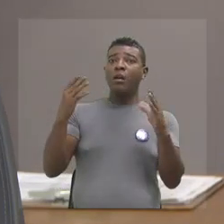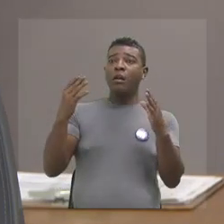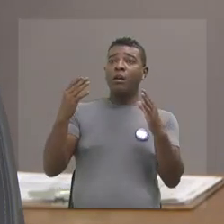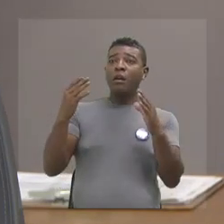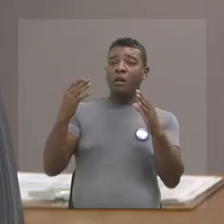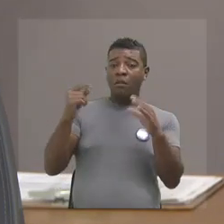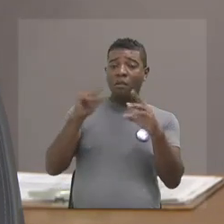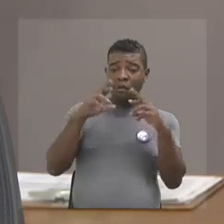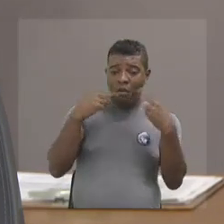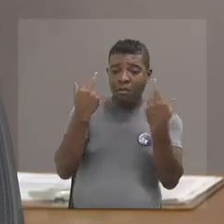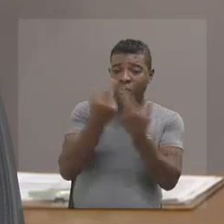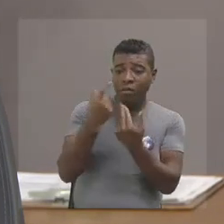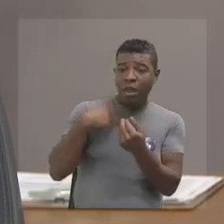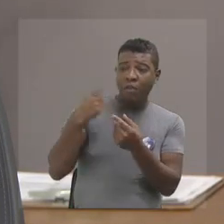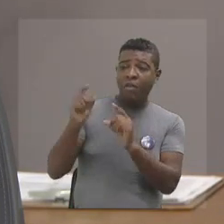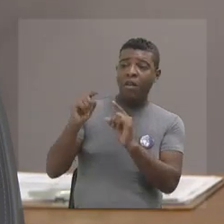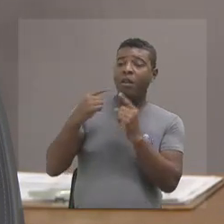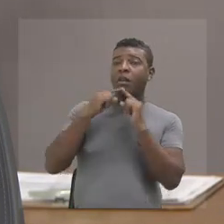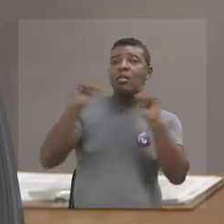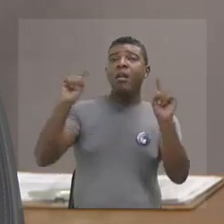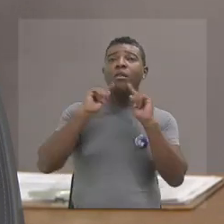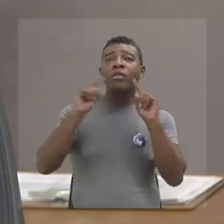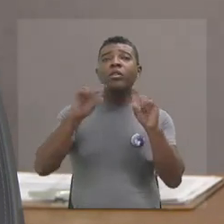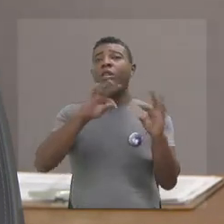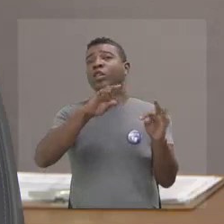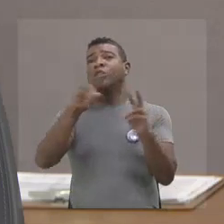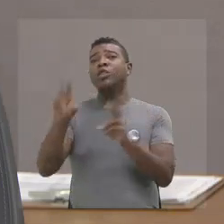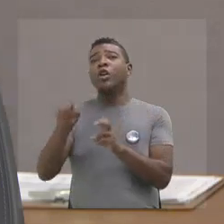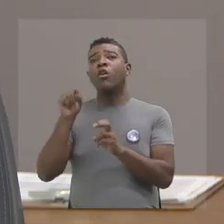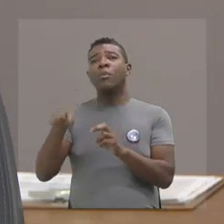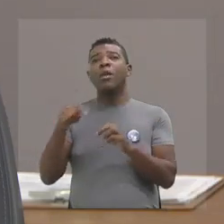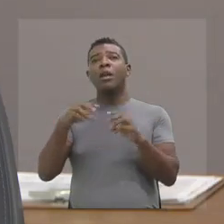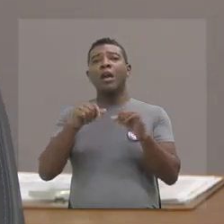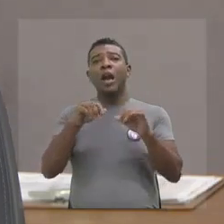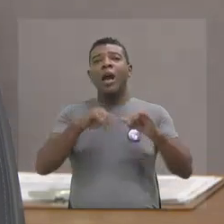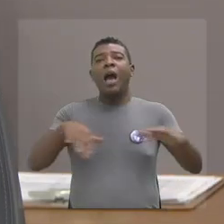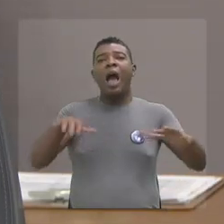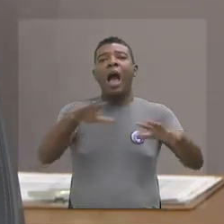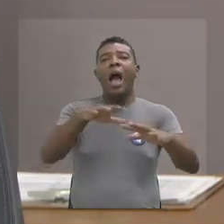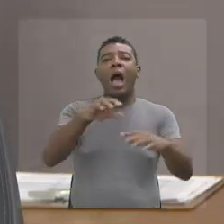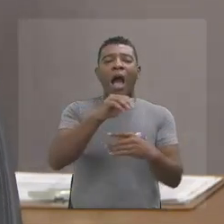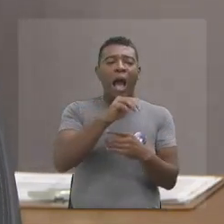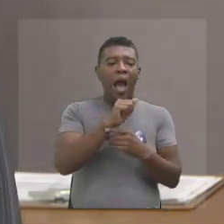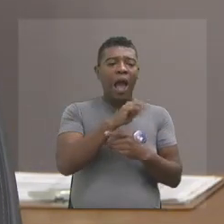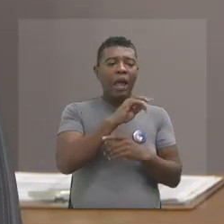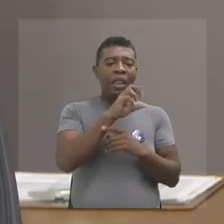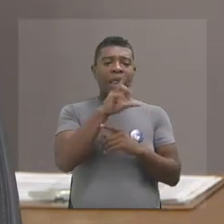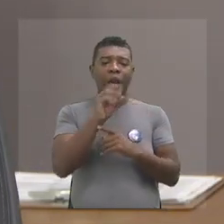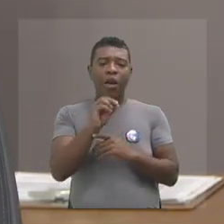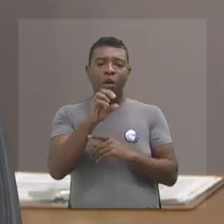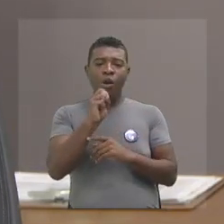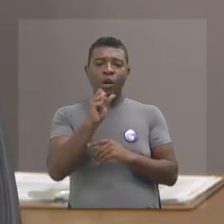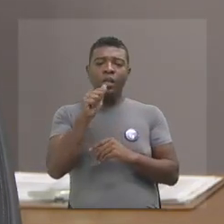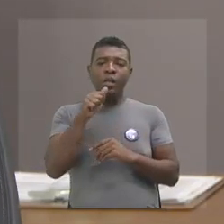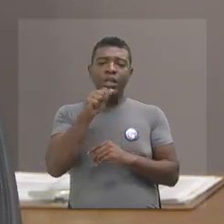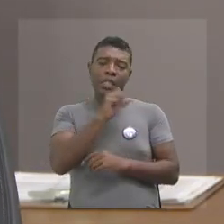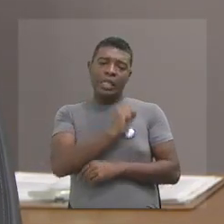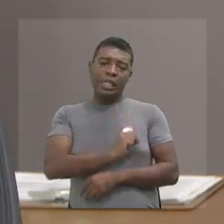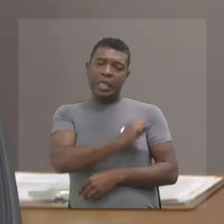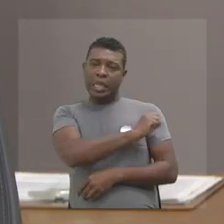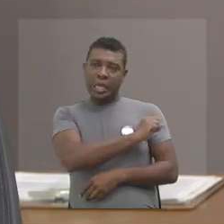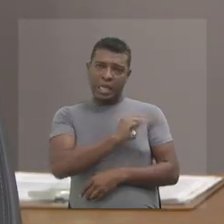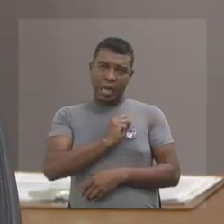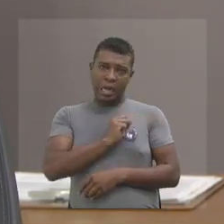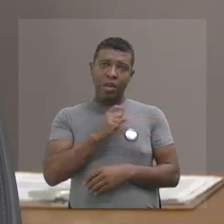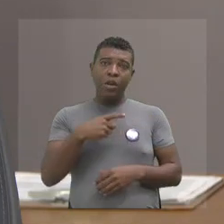em relação aterro sanitários e alguns aterros sanitários é um específico motivou uma